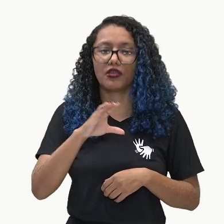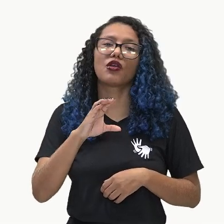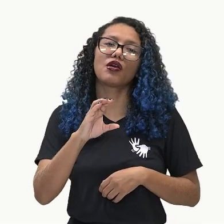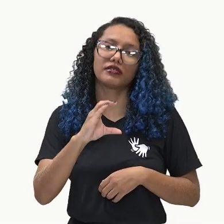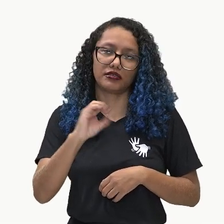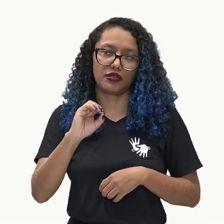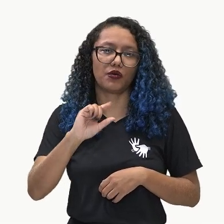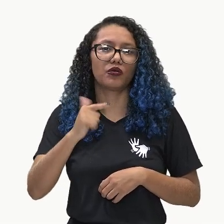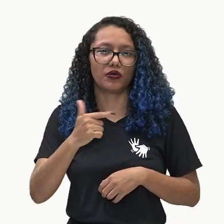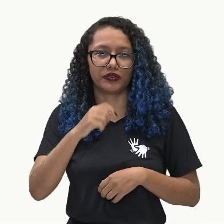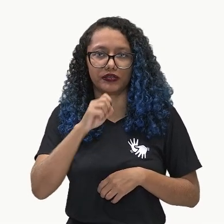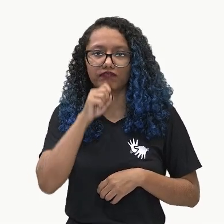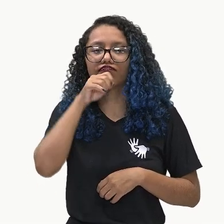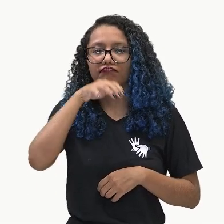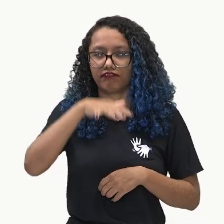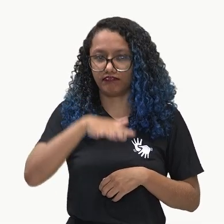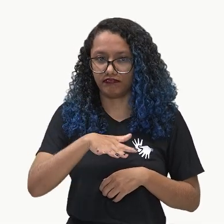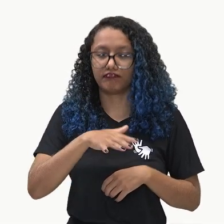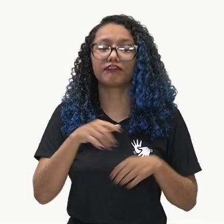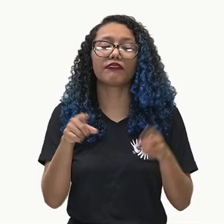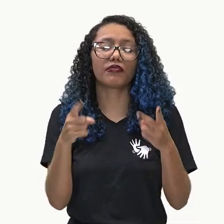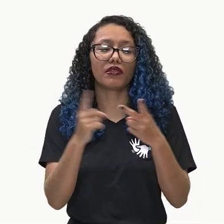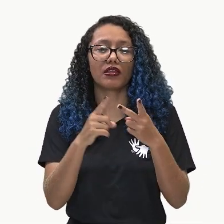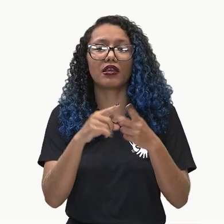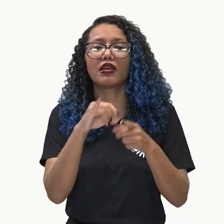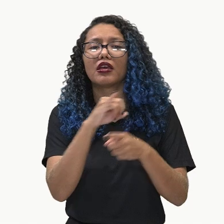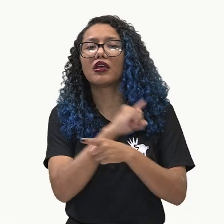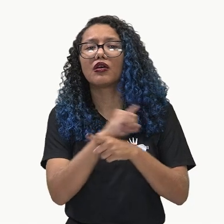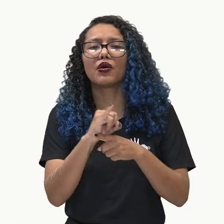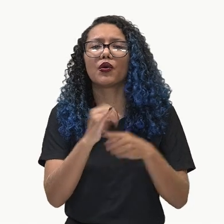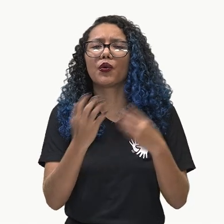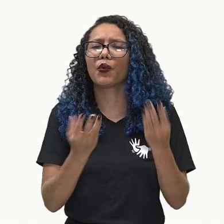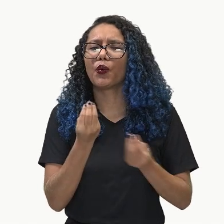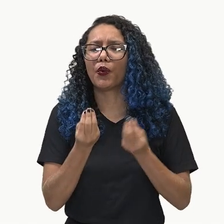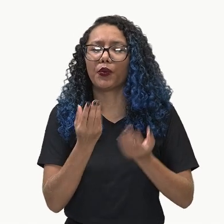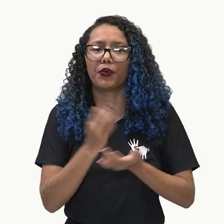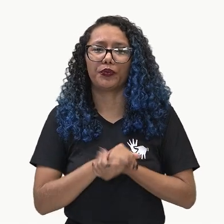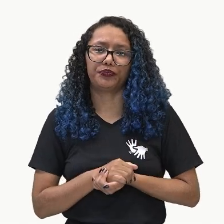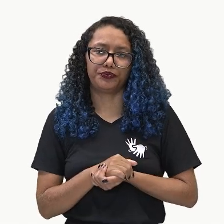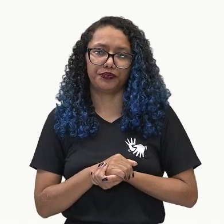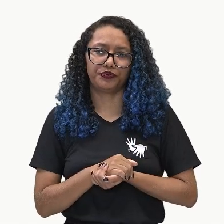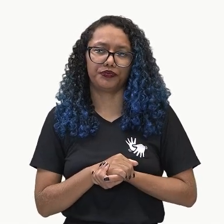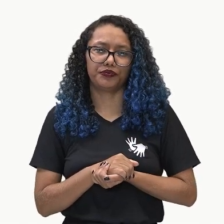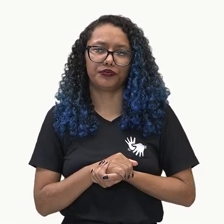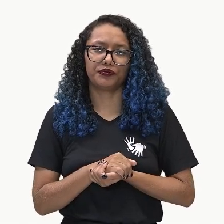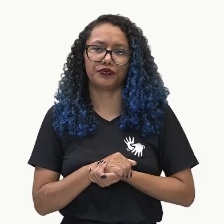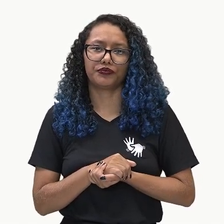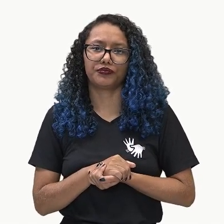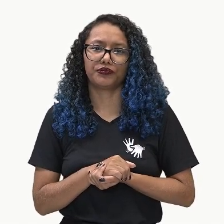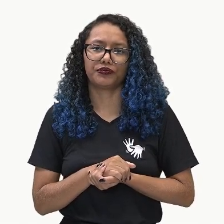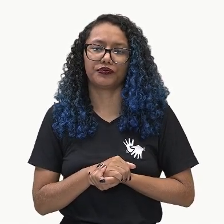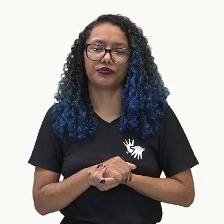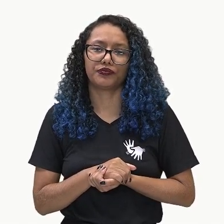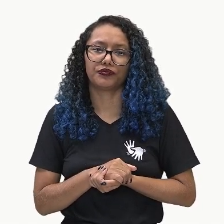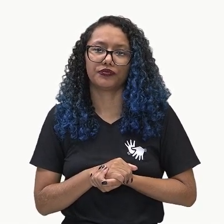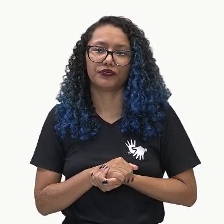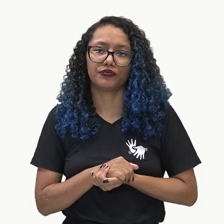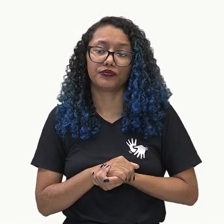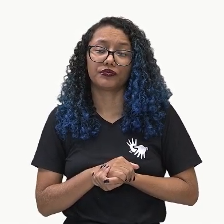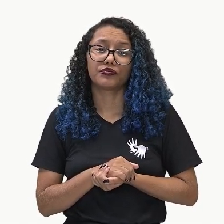as substâncias inorgânicas são aquelas que não irão